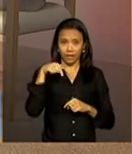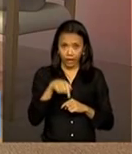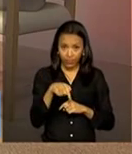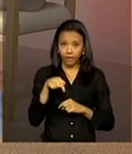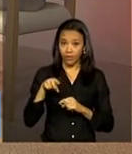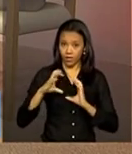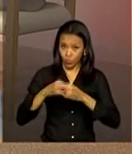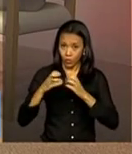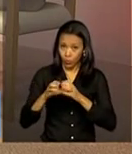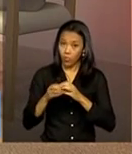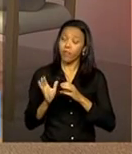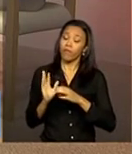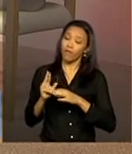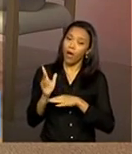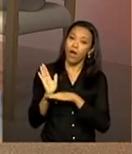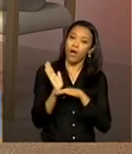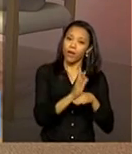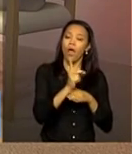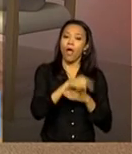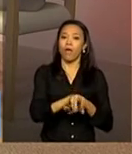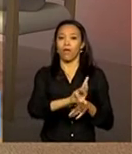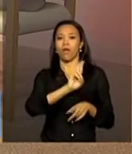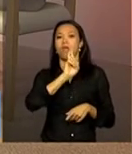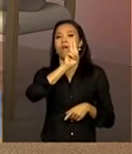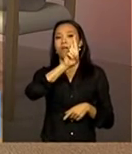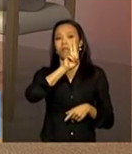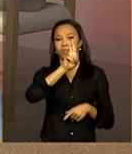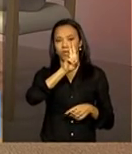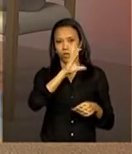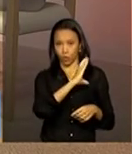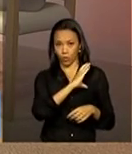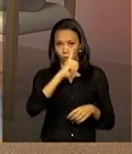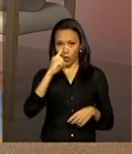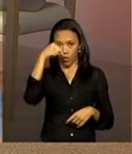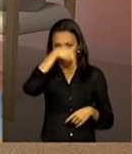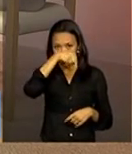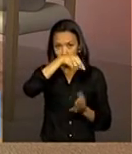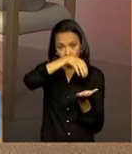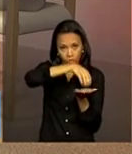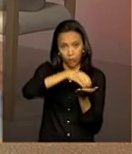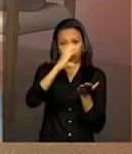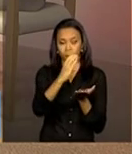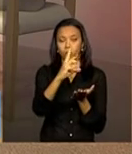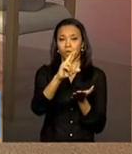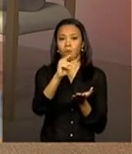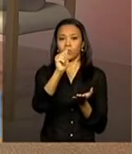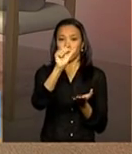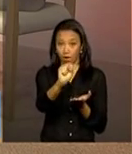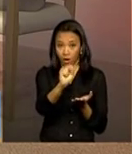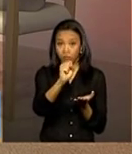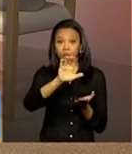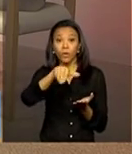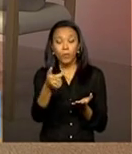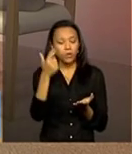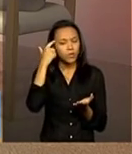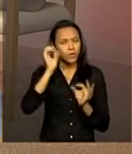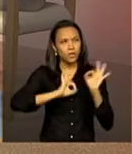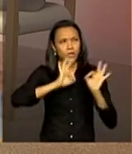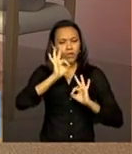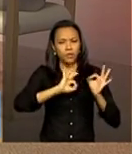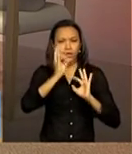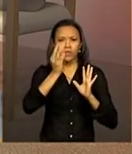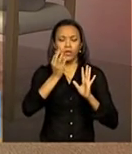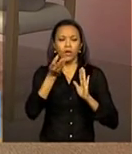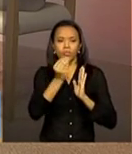necessidade portanto é responsabilidade do coen do Coordenador do crais ao pensar a totalidade de